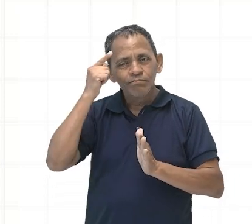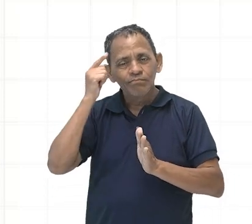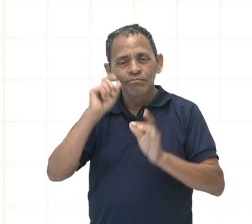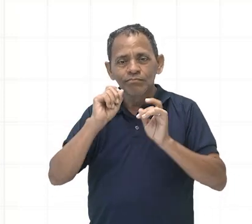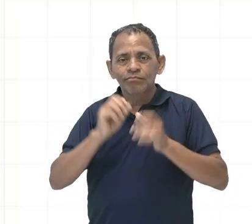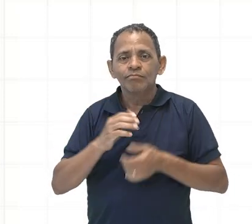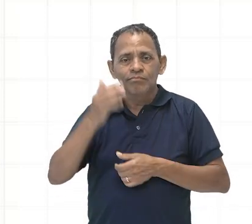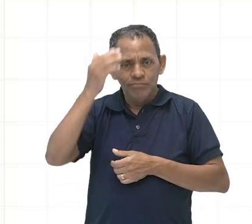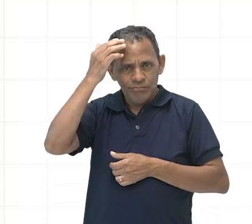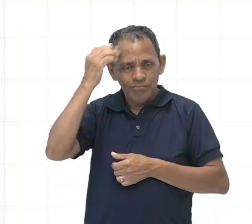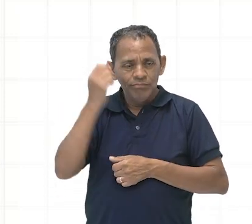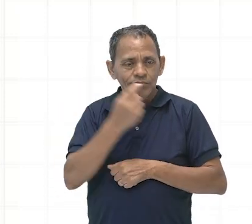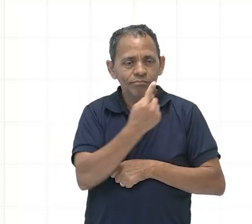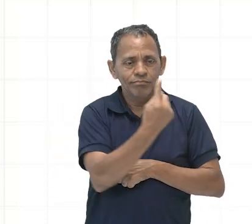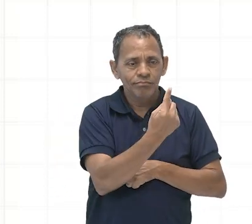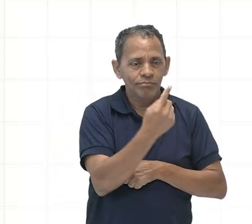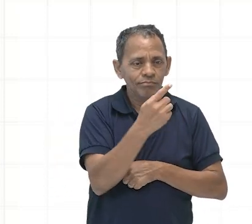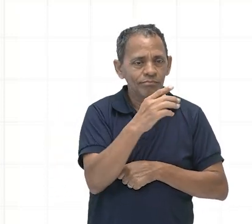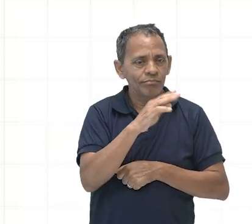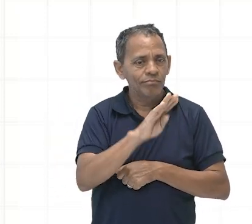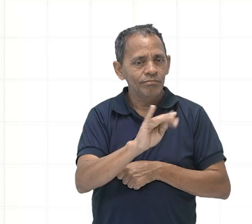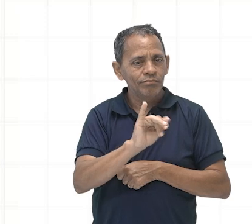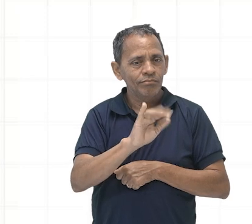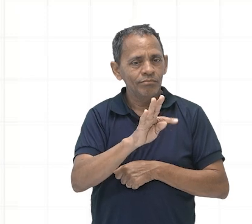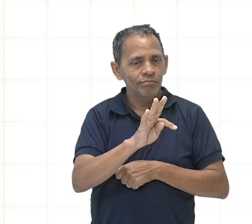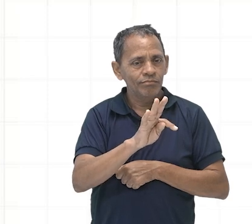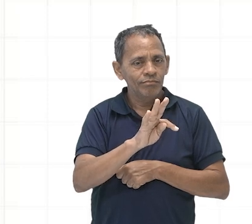Nós sabemos que um bit, né,